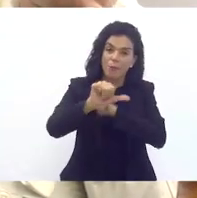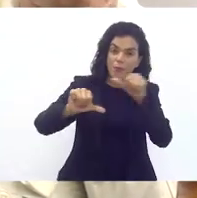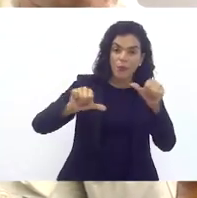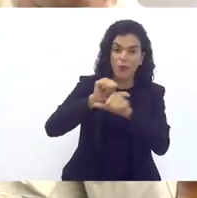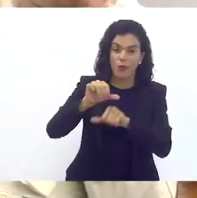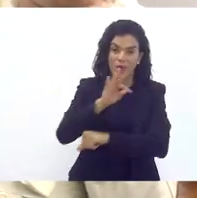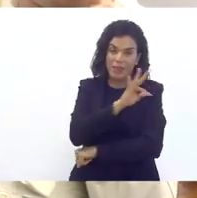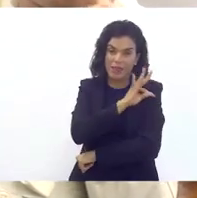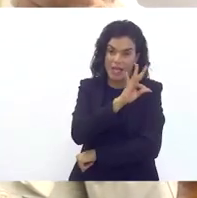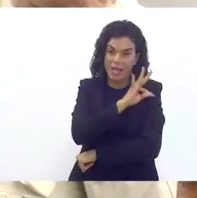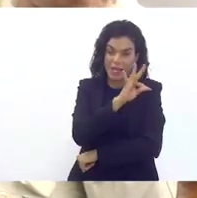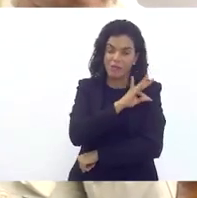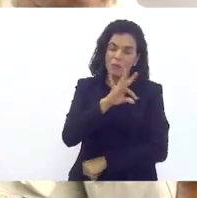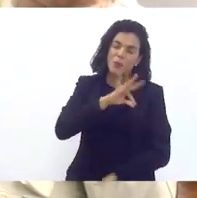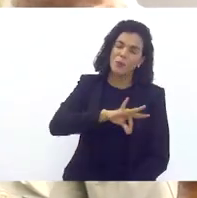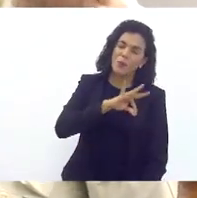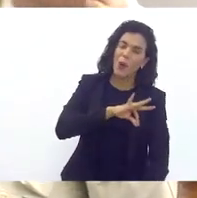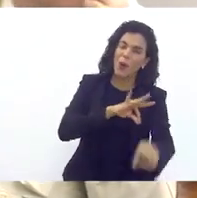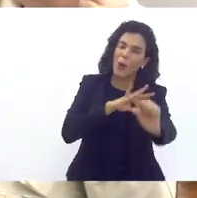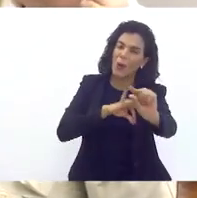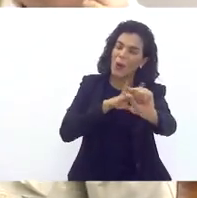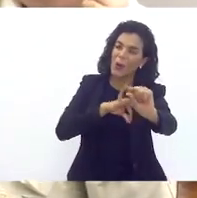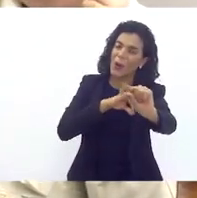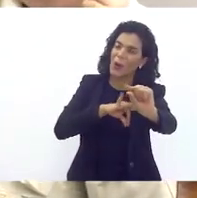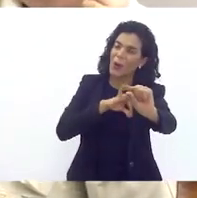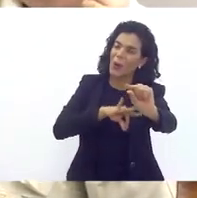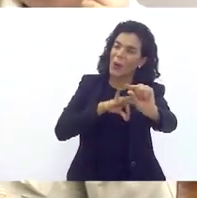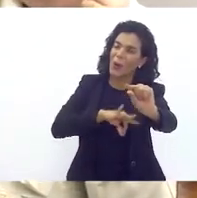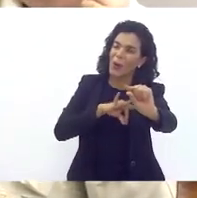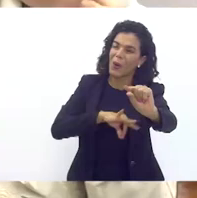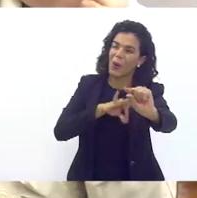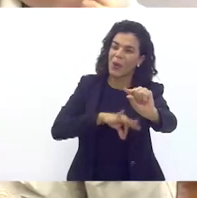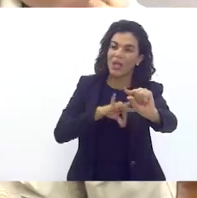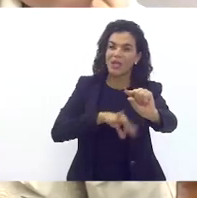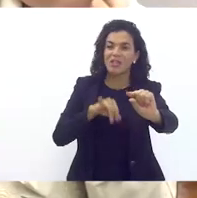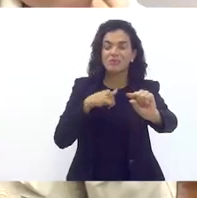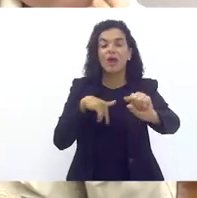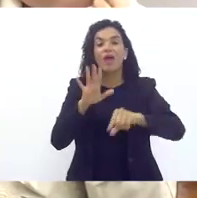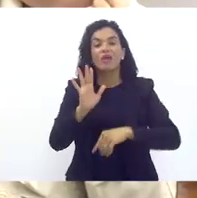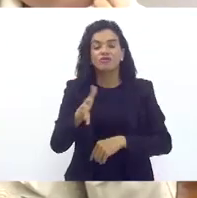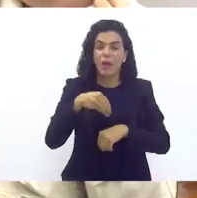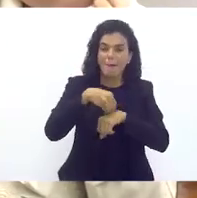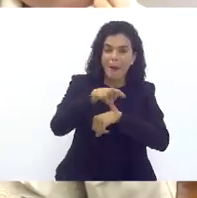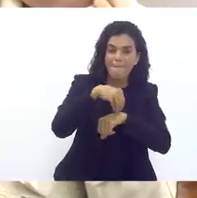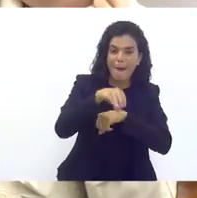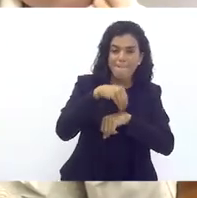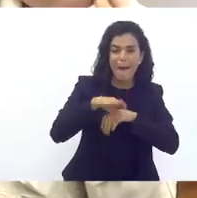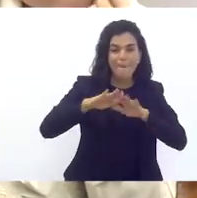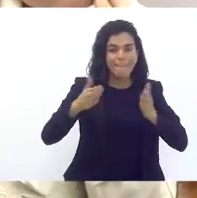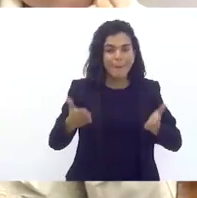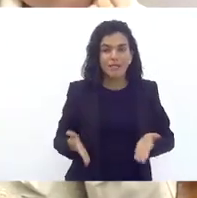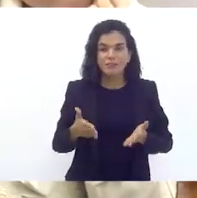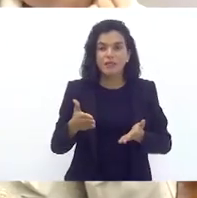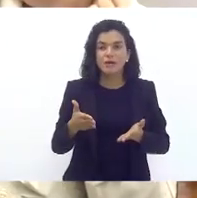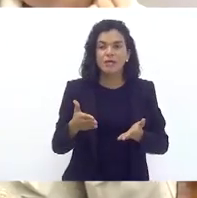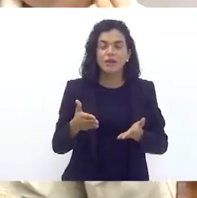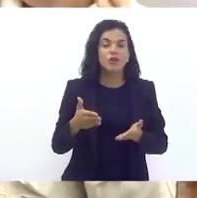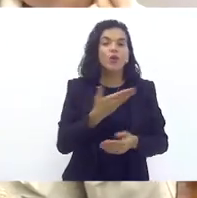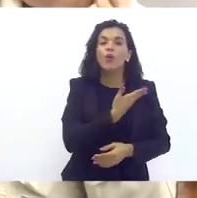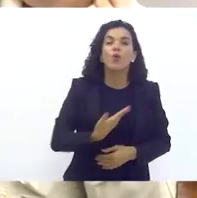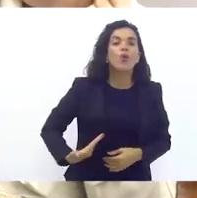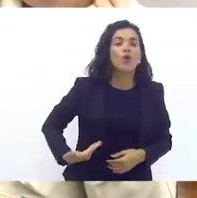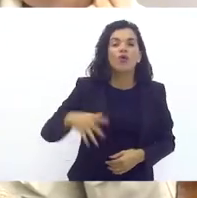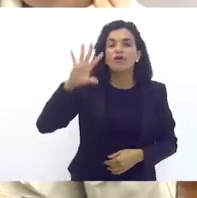enfermagem, ganham pouquíssimo. Eu já levei para a mesa, que faça então que o governador